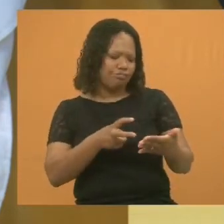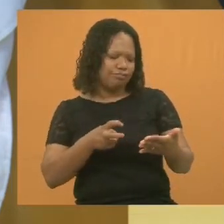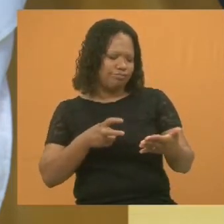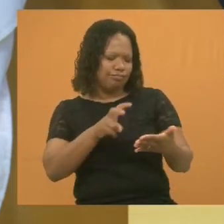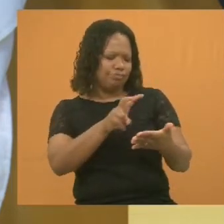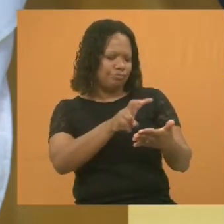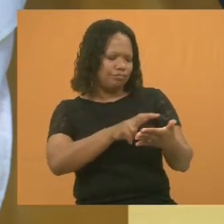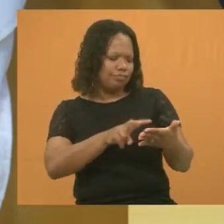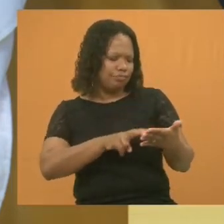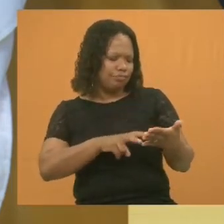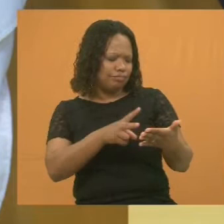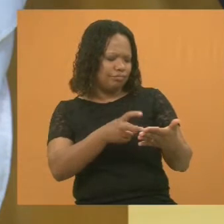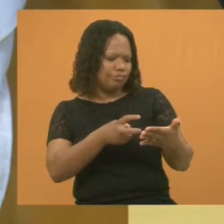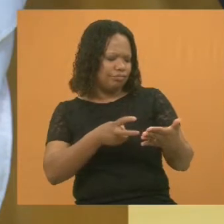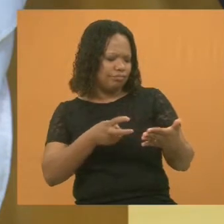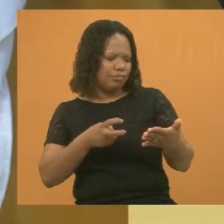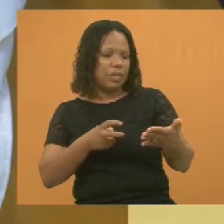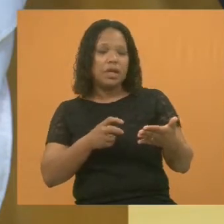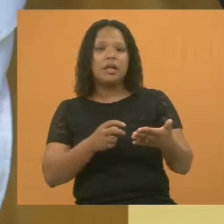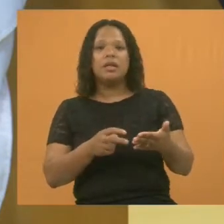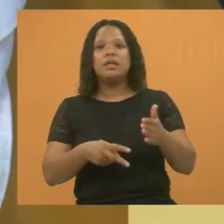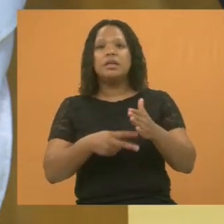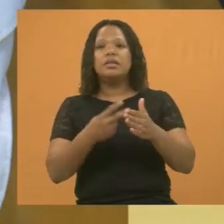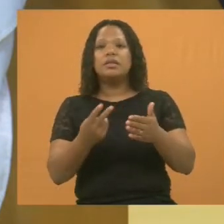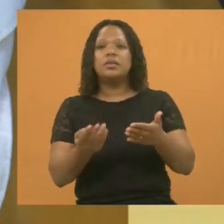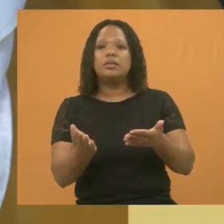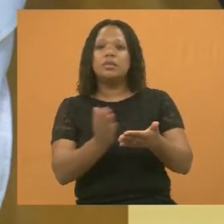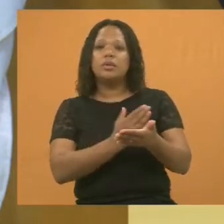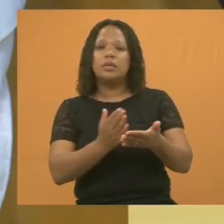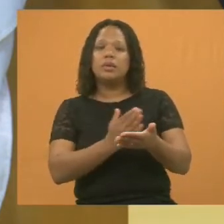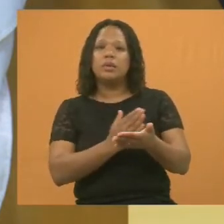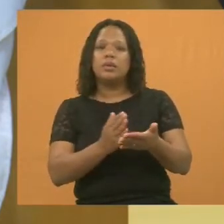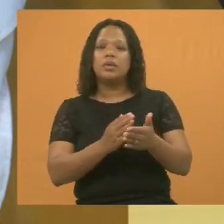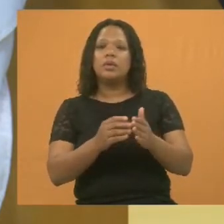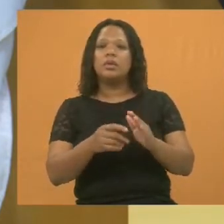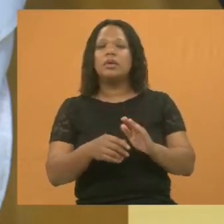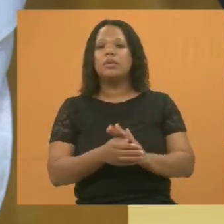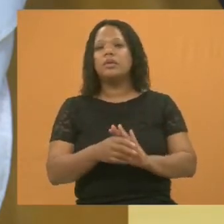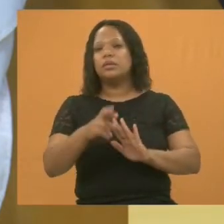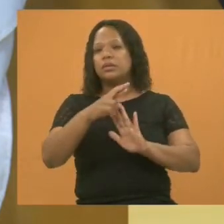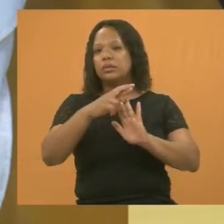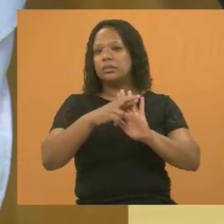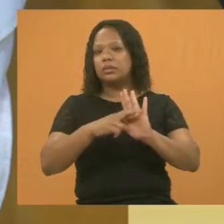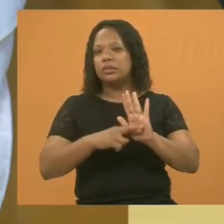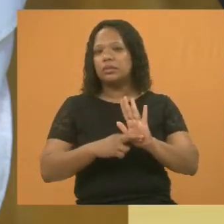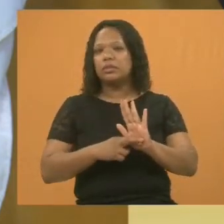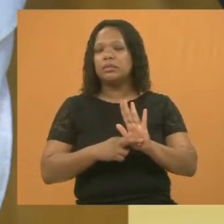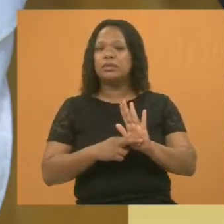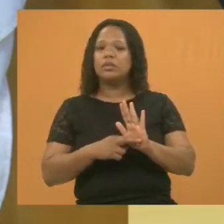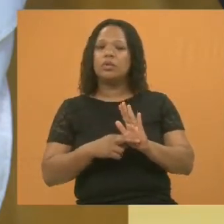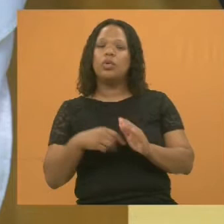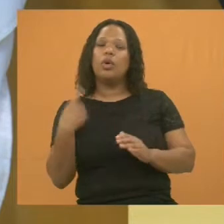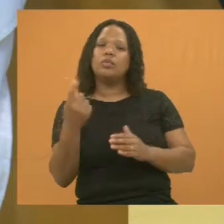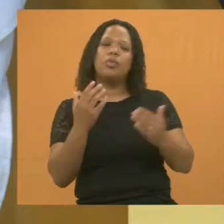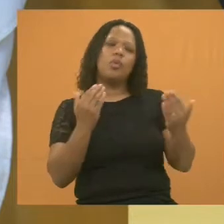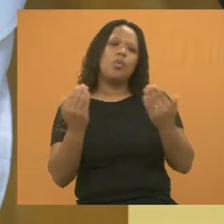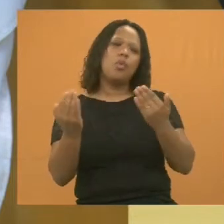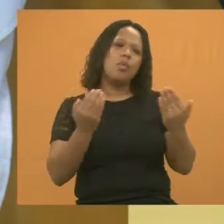de falar. Na segunda parte dos aspectos do planejamento, nós vamos observar uma